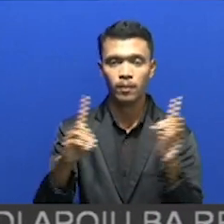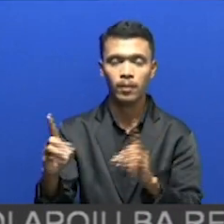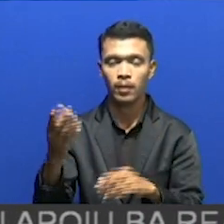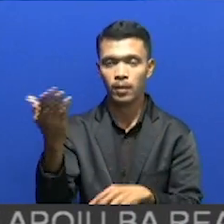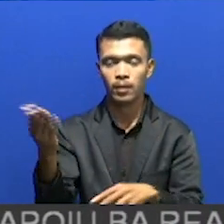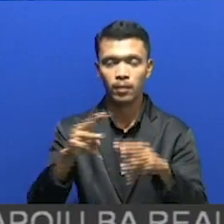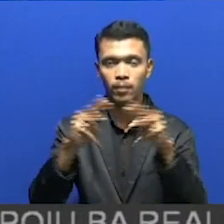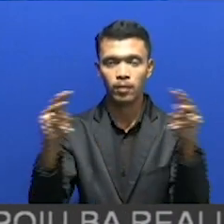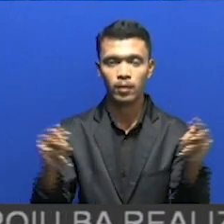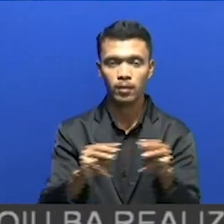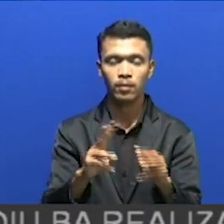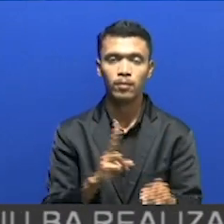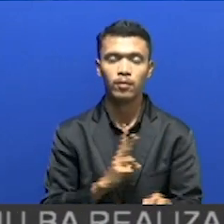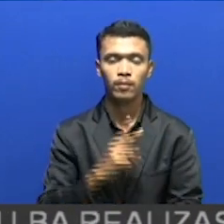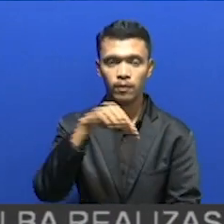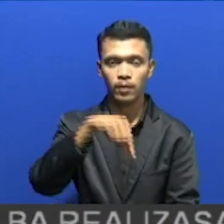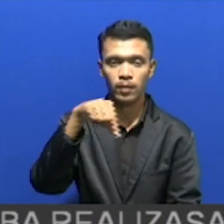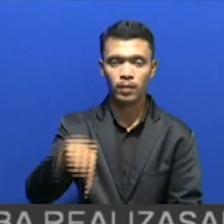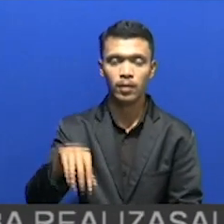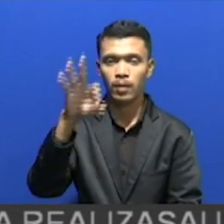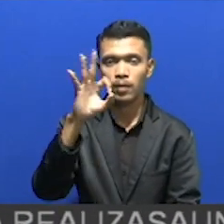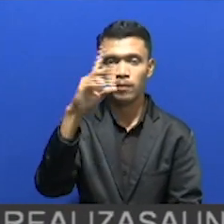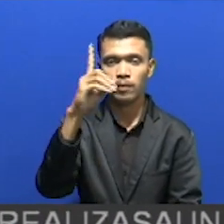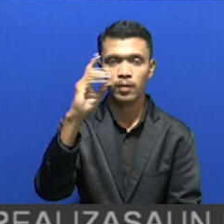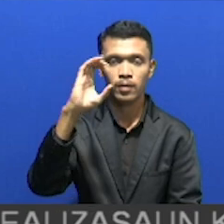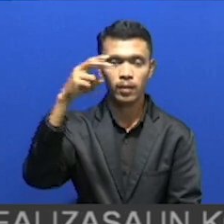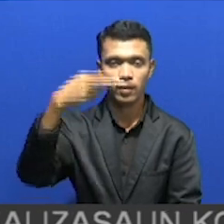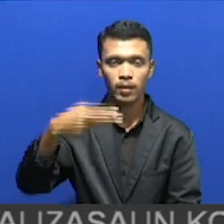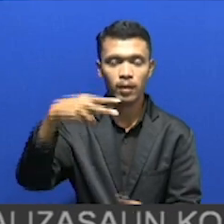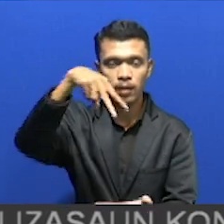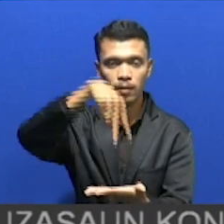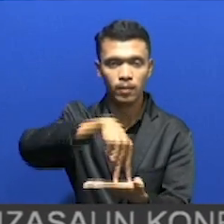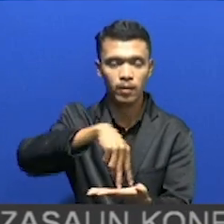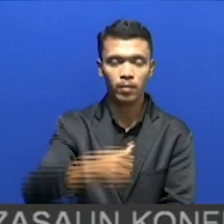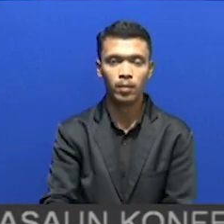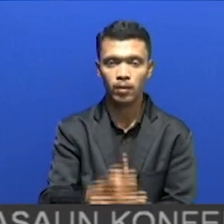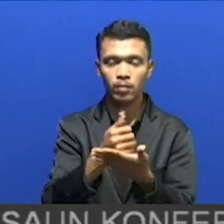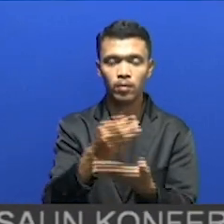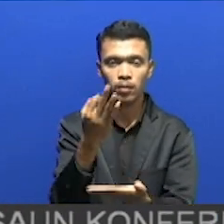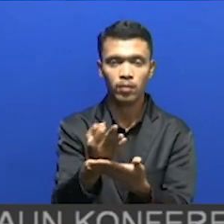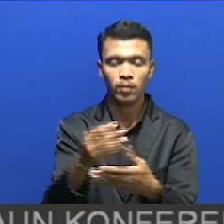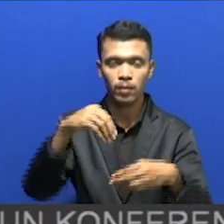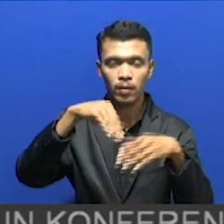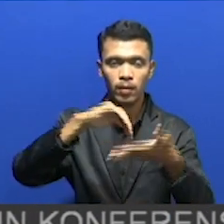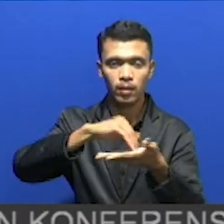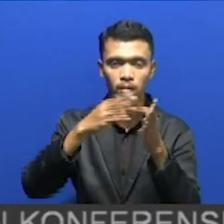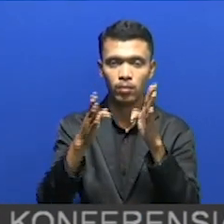de Queque. Fundo de Desenvolvimento Capital Humano existe rodi apoio fundo para Timor-Leste neve valor